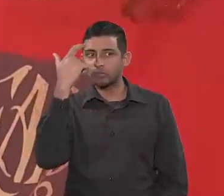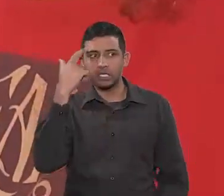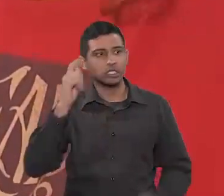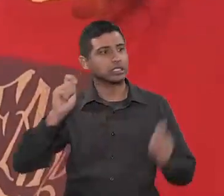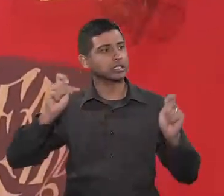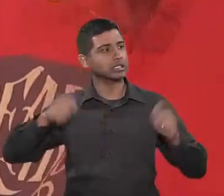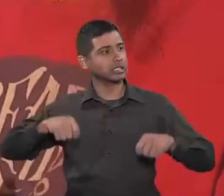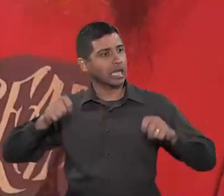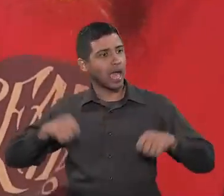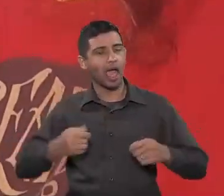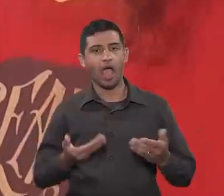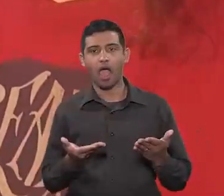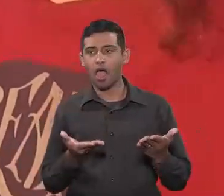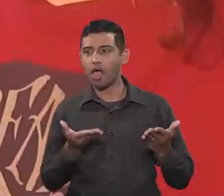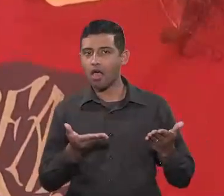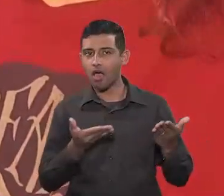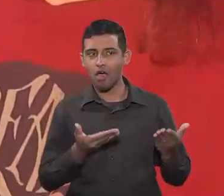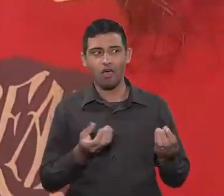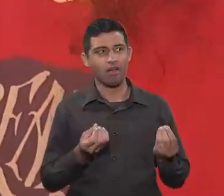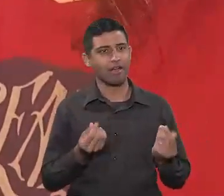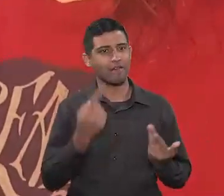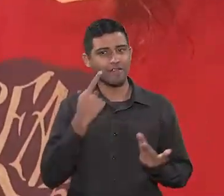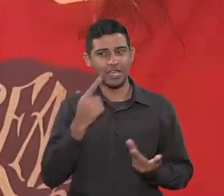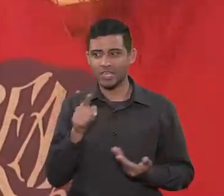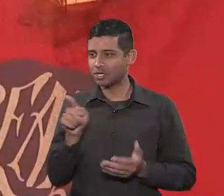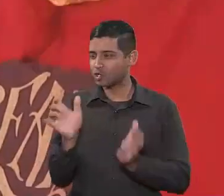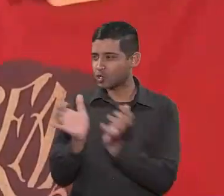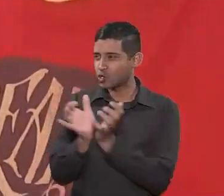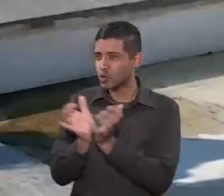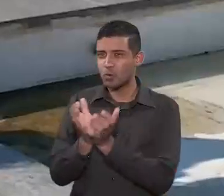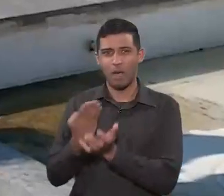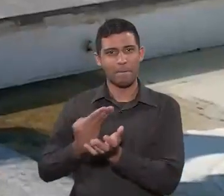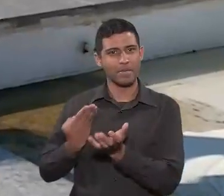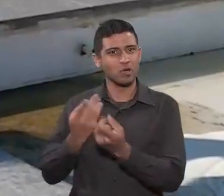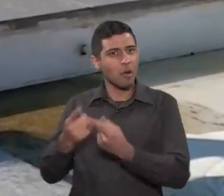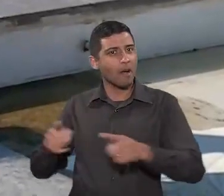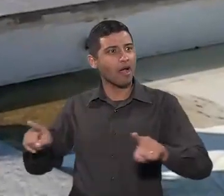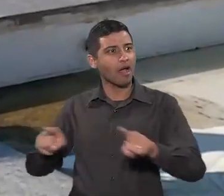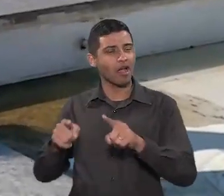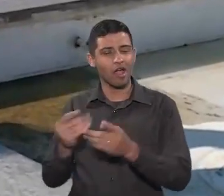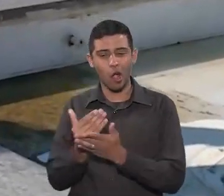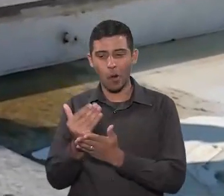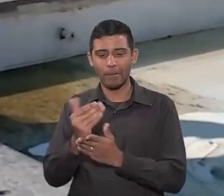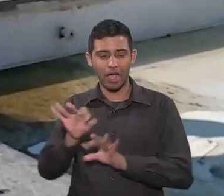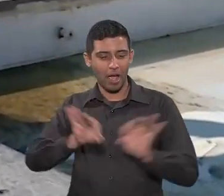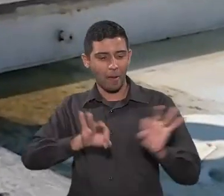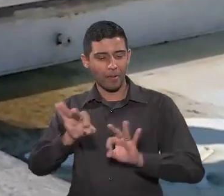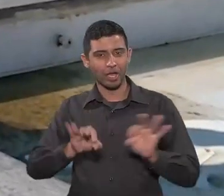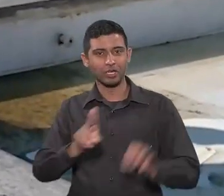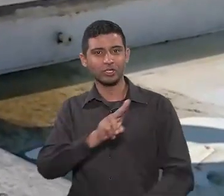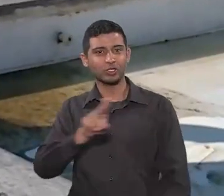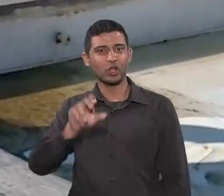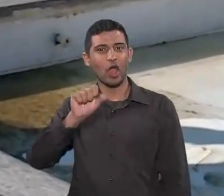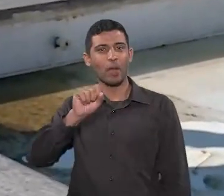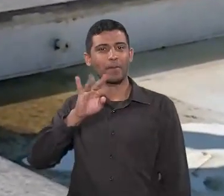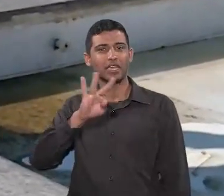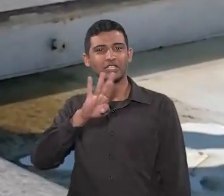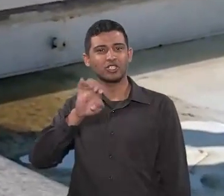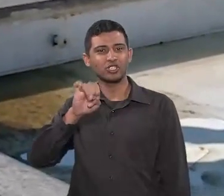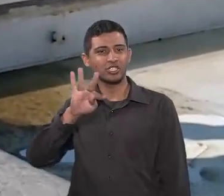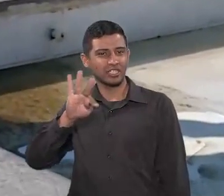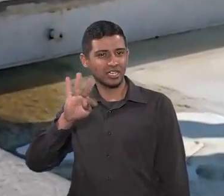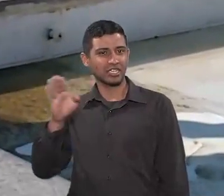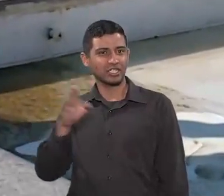de poder convidar os músicos que ele conhecia e iniciar um projeto chamado Streetwise Opera,